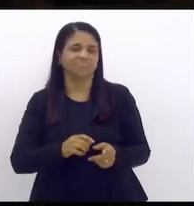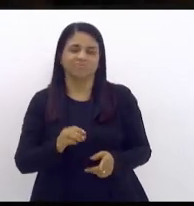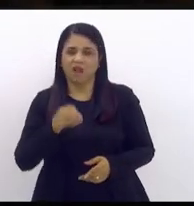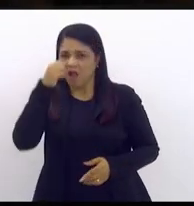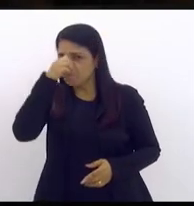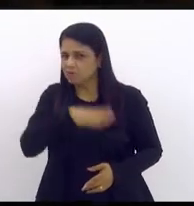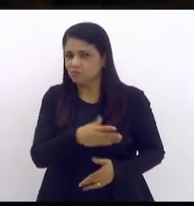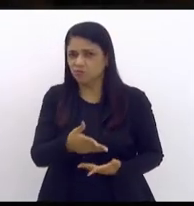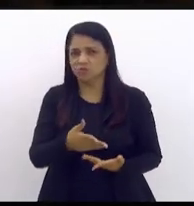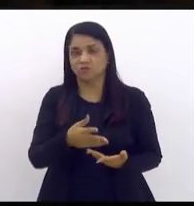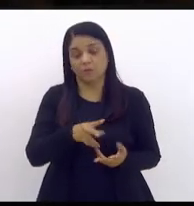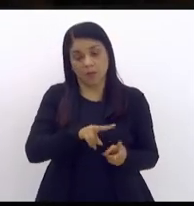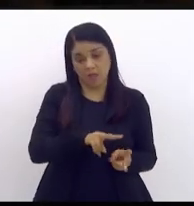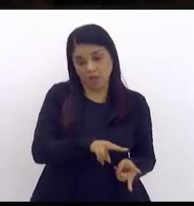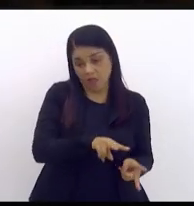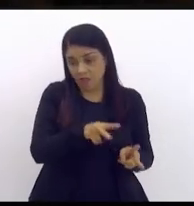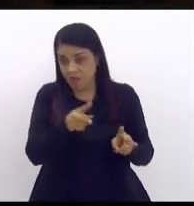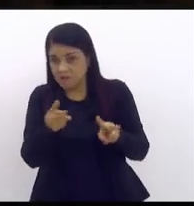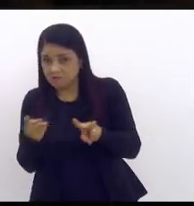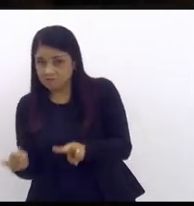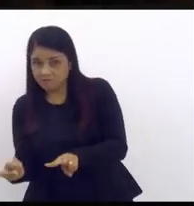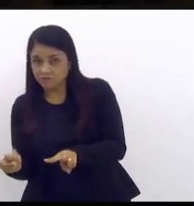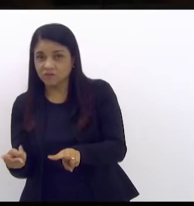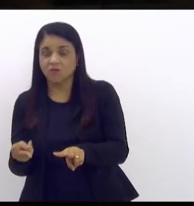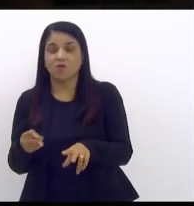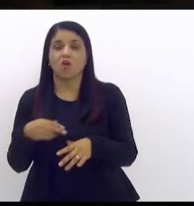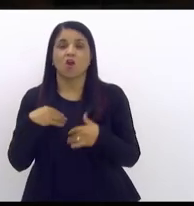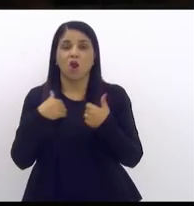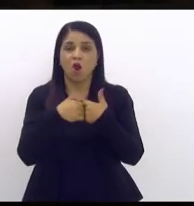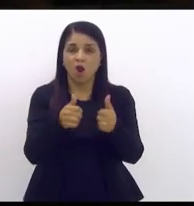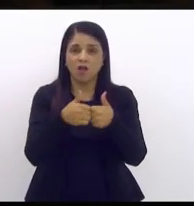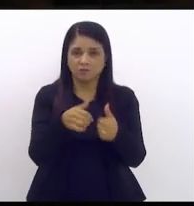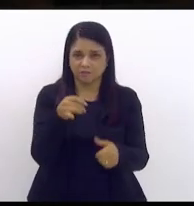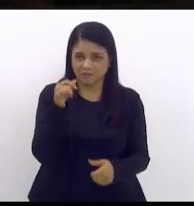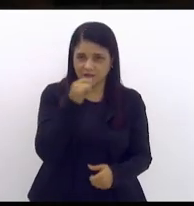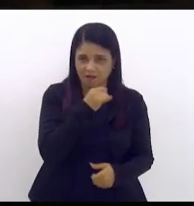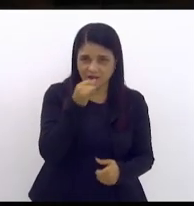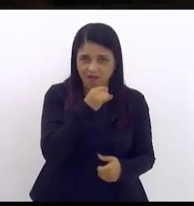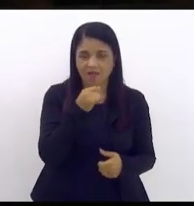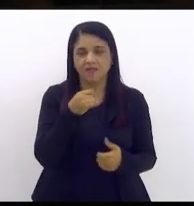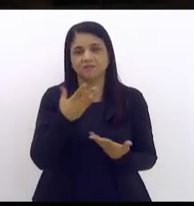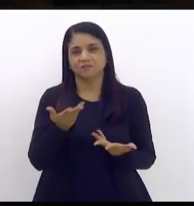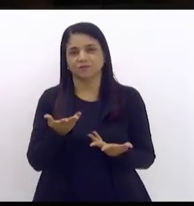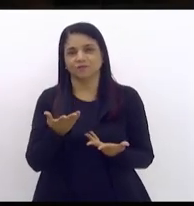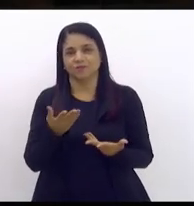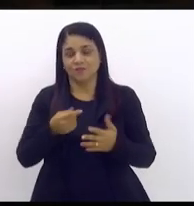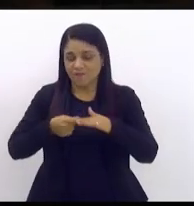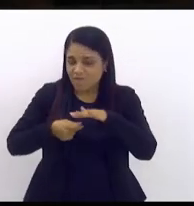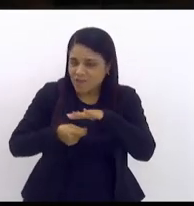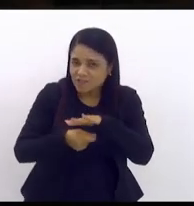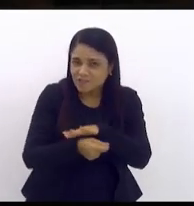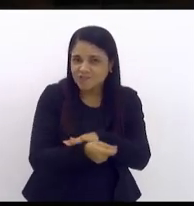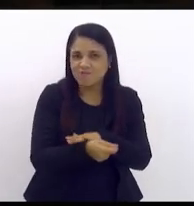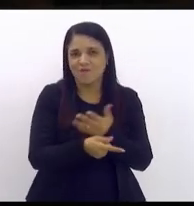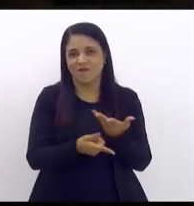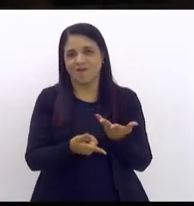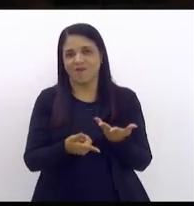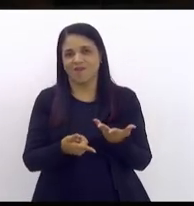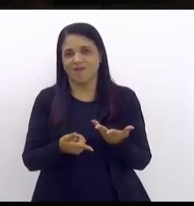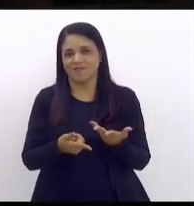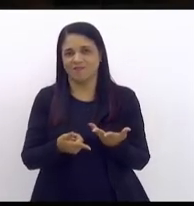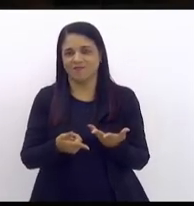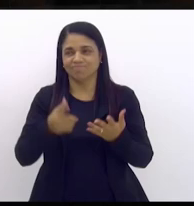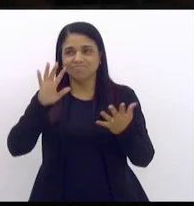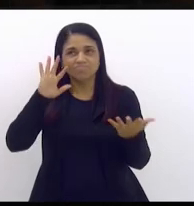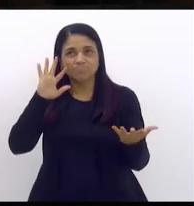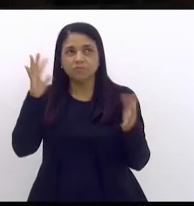uma transição energética, colocar ônibus elétricos, fazer um envolvimento, um investimento perante o desafio climático